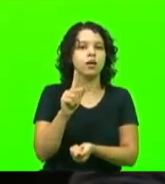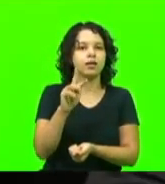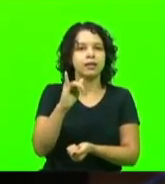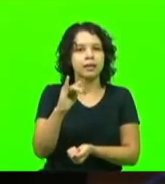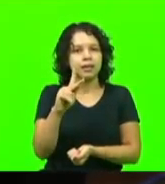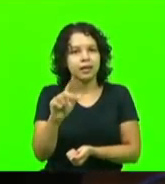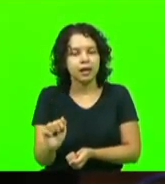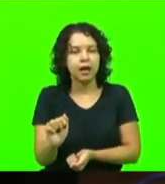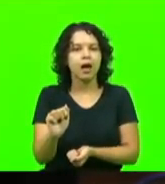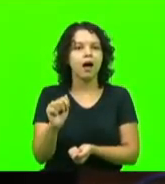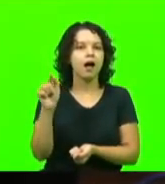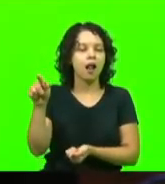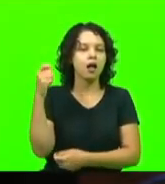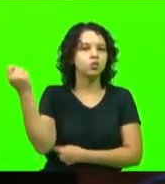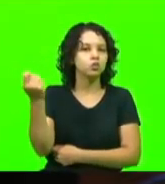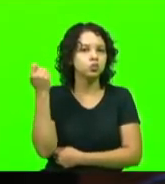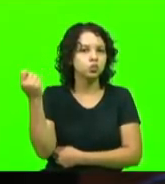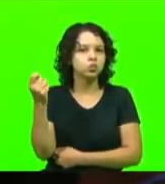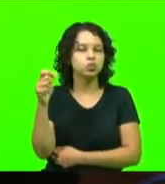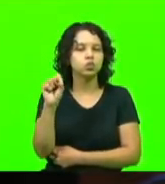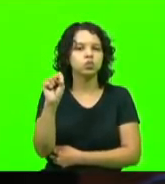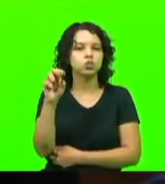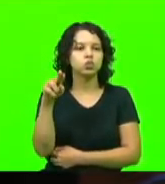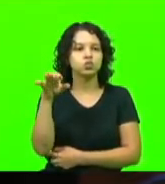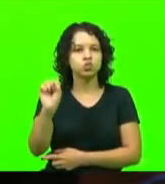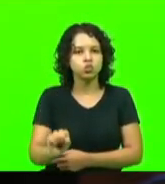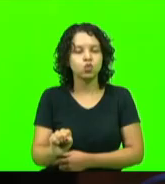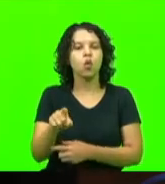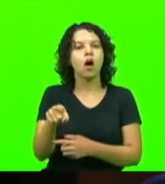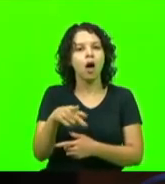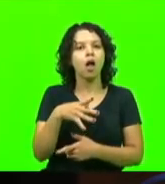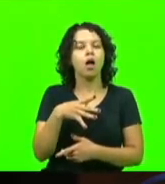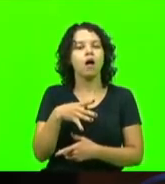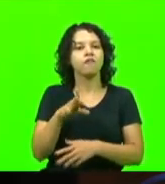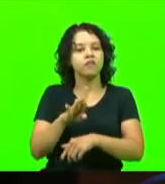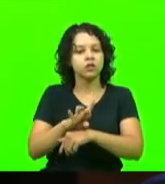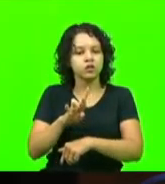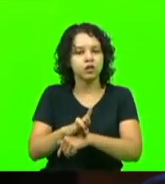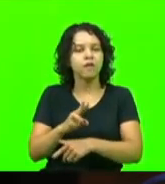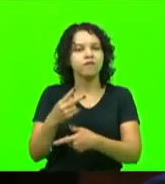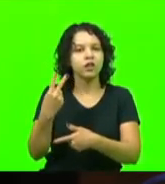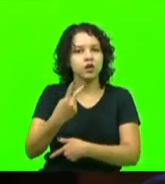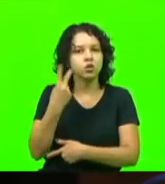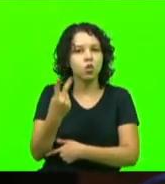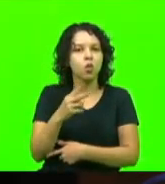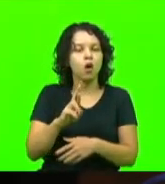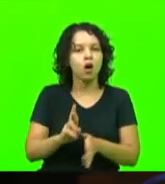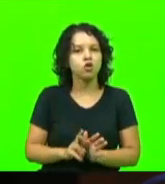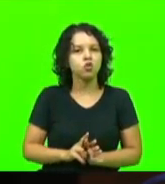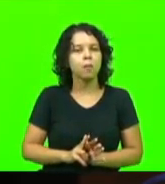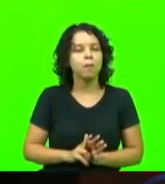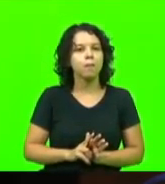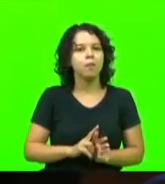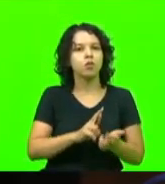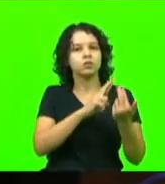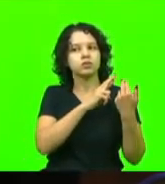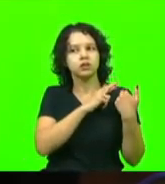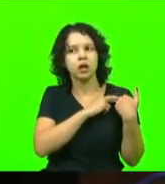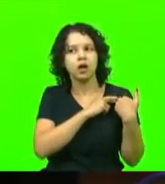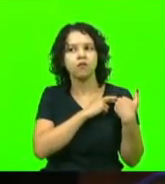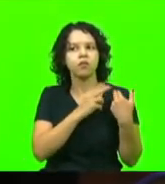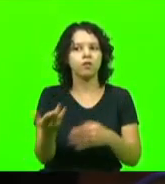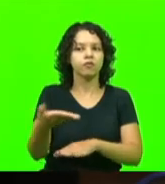nossa Kika lá de Rio do Sul. Ela que foi vereadora na cidade de Rio do Sul, foi responsável pela vinda do